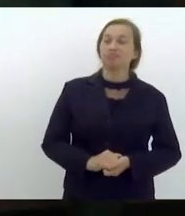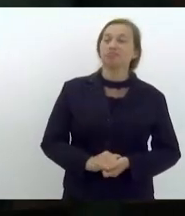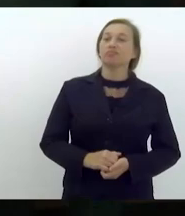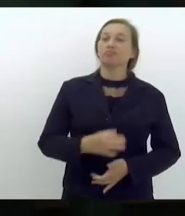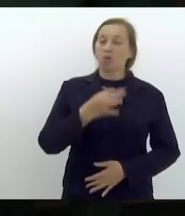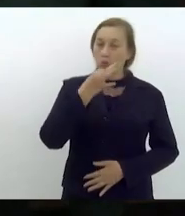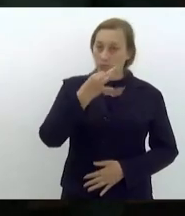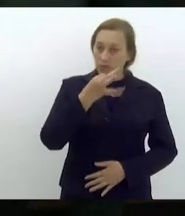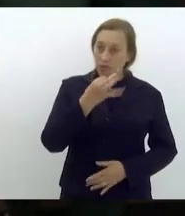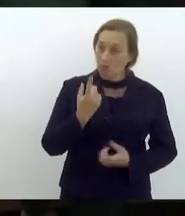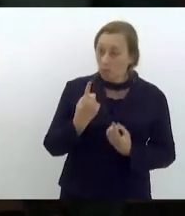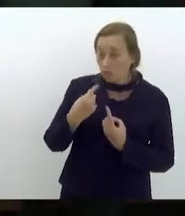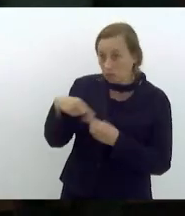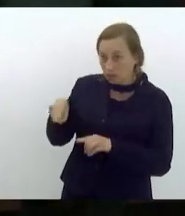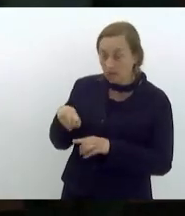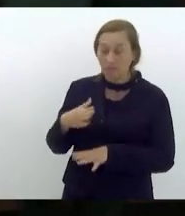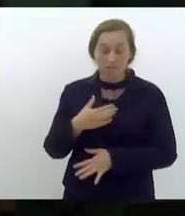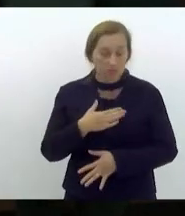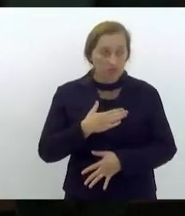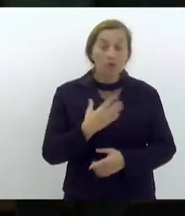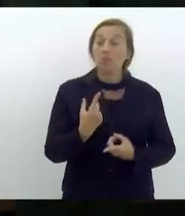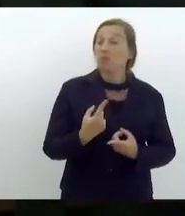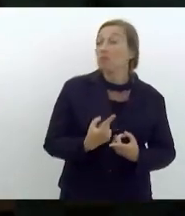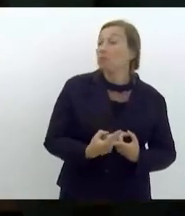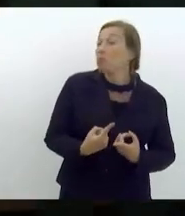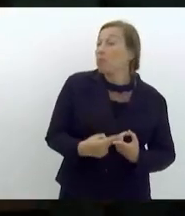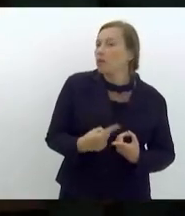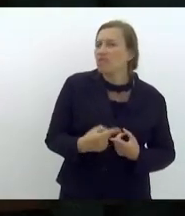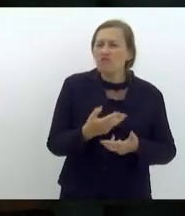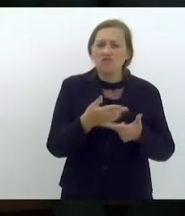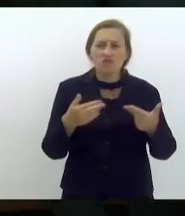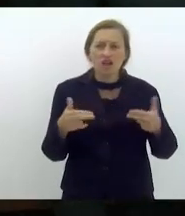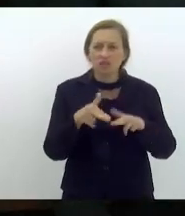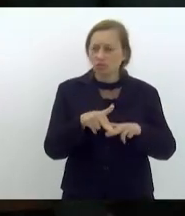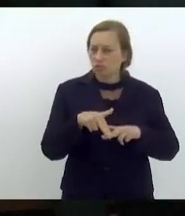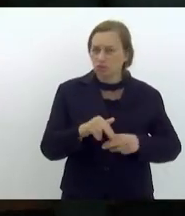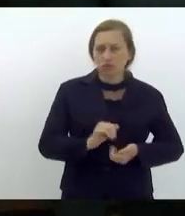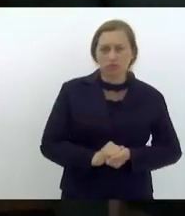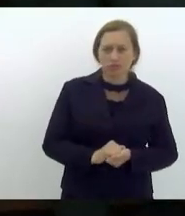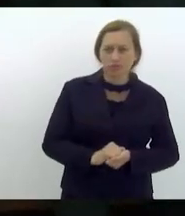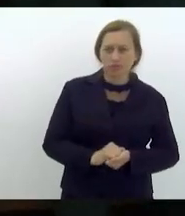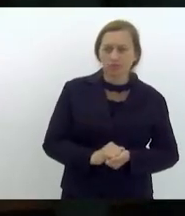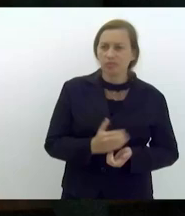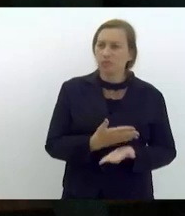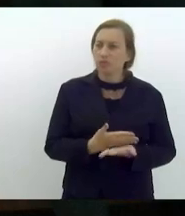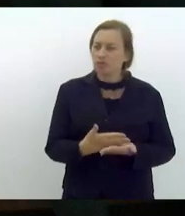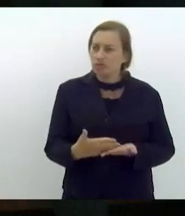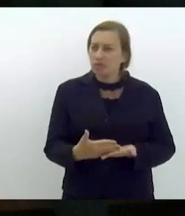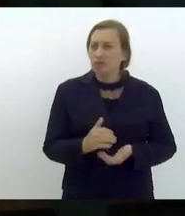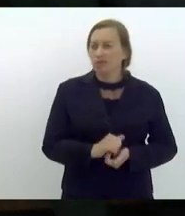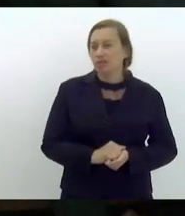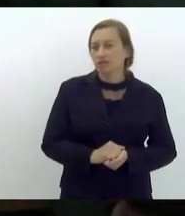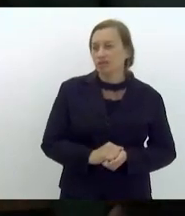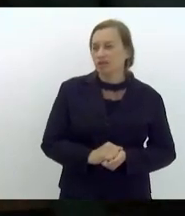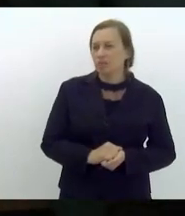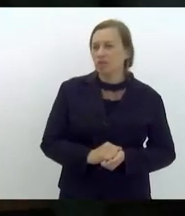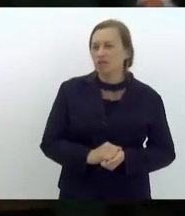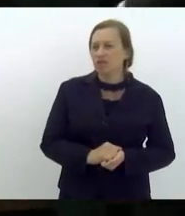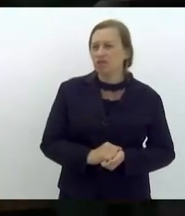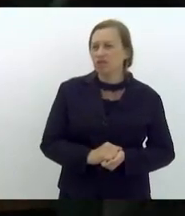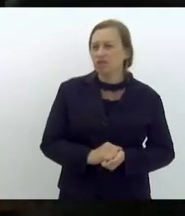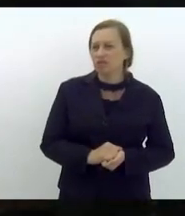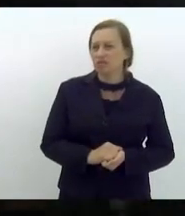sendo o contrário sendo o contrário por eles motivos a começar pela hipocrisia